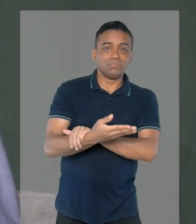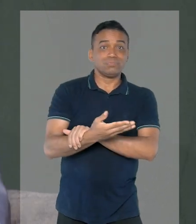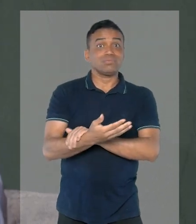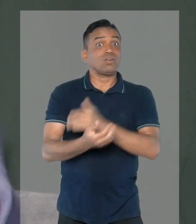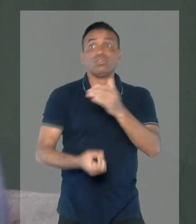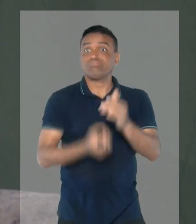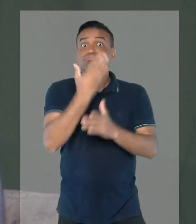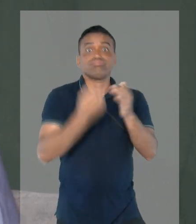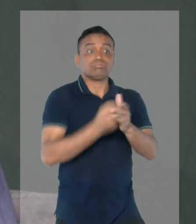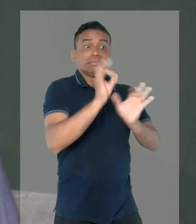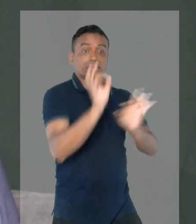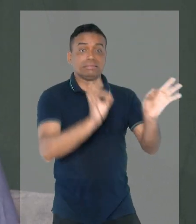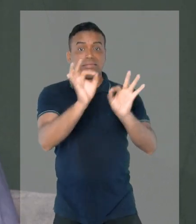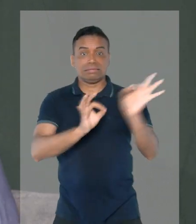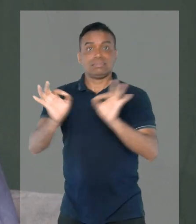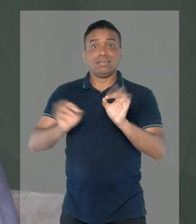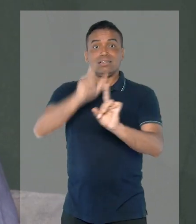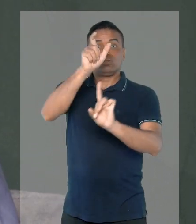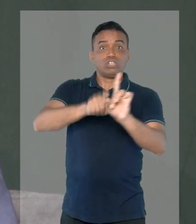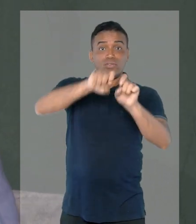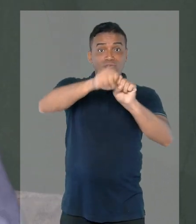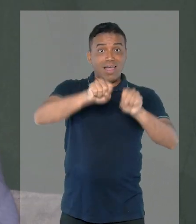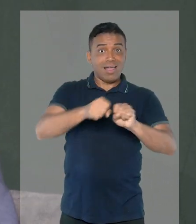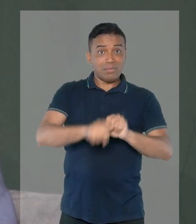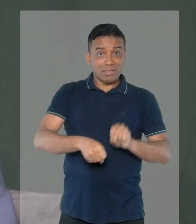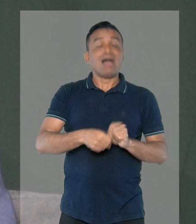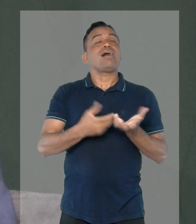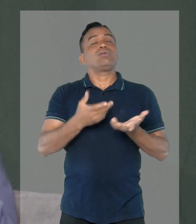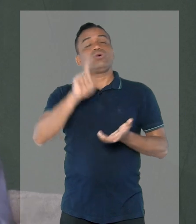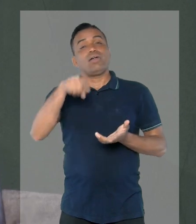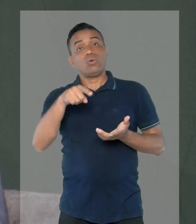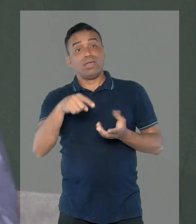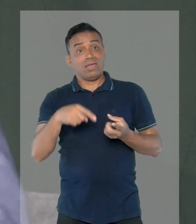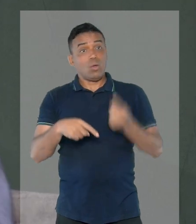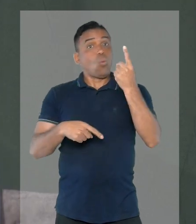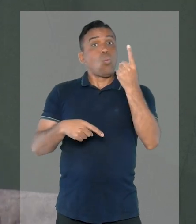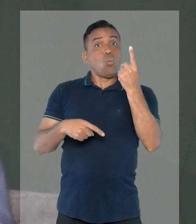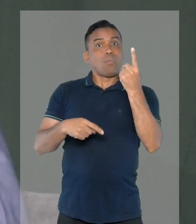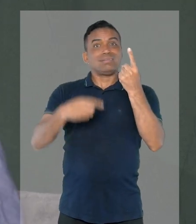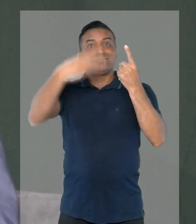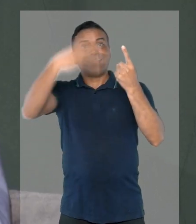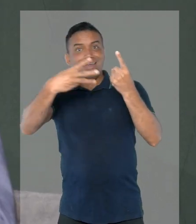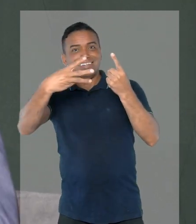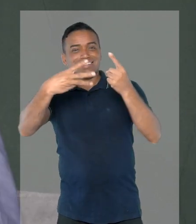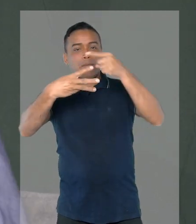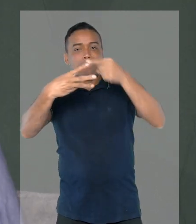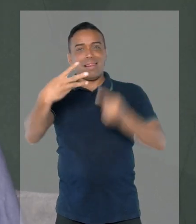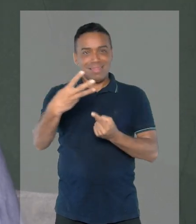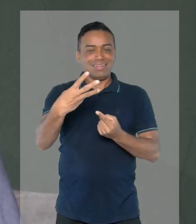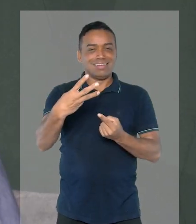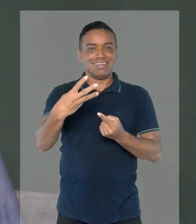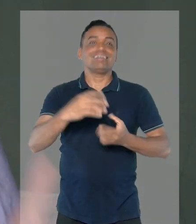coisa foi se montando ali. Então esse sujeito fragmentado é alguma coisa que consegue ser una e múltipla ao mesmo tempo. E na